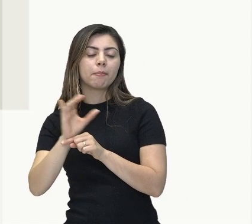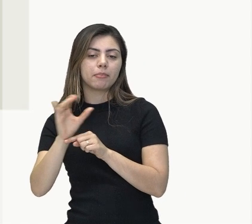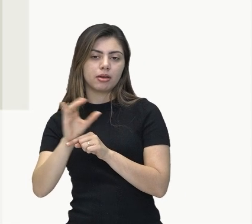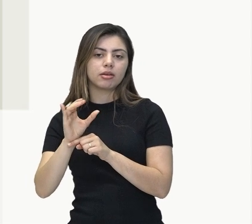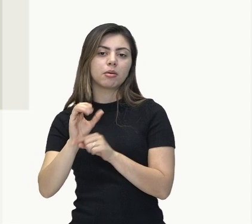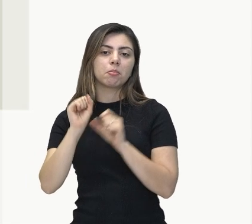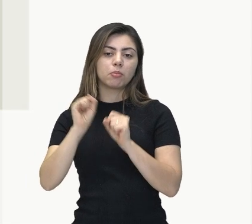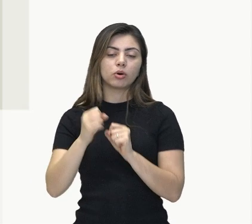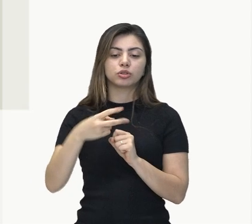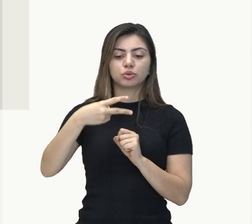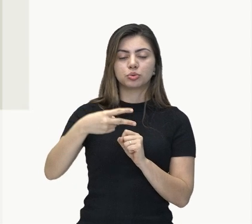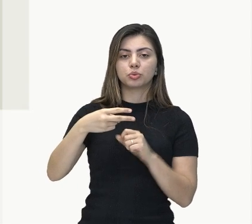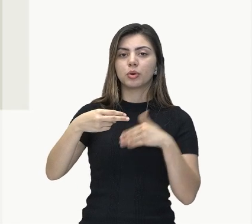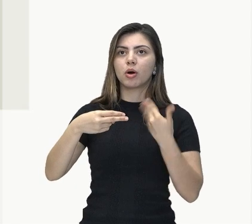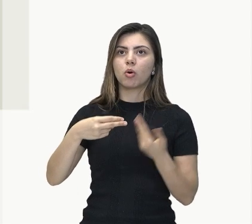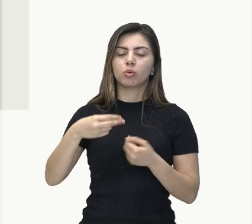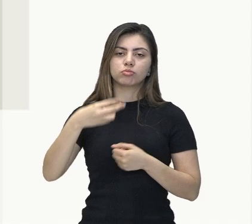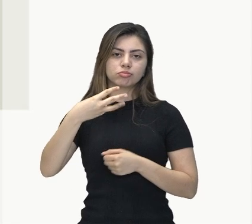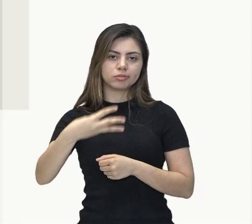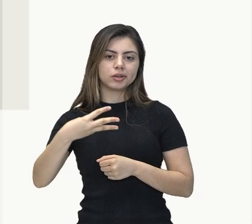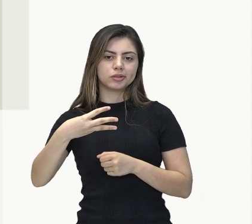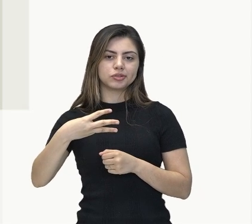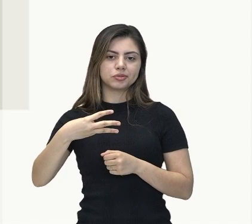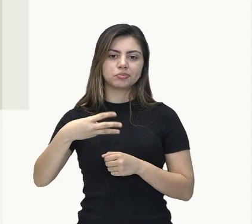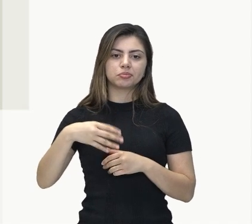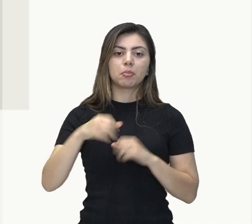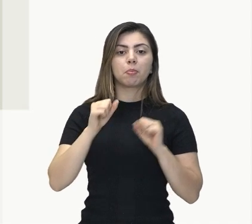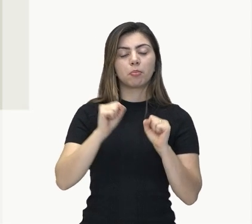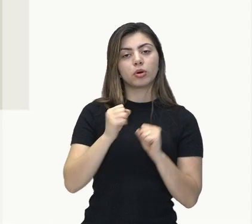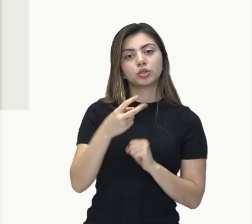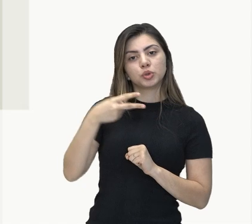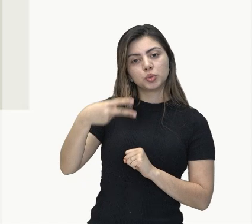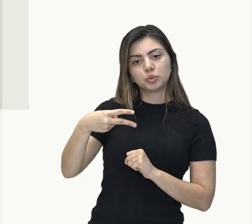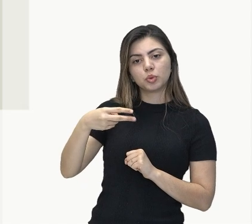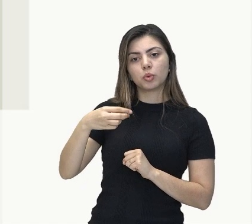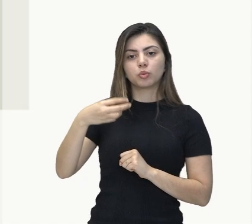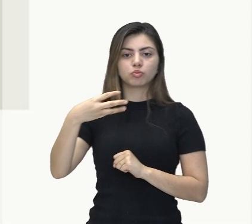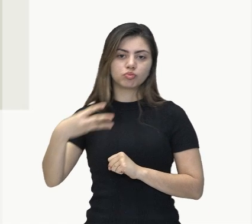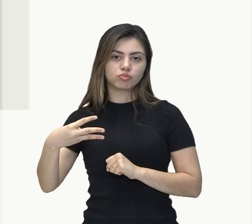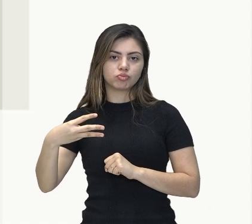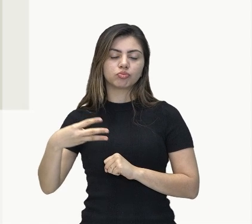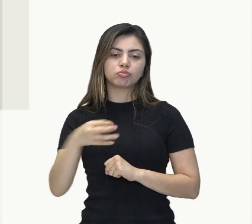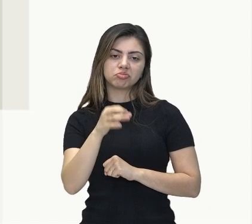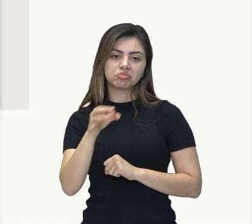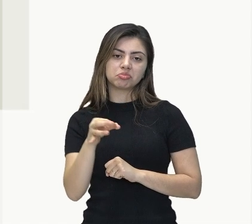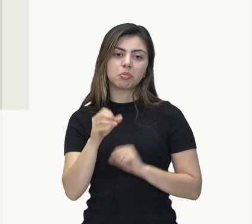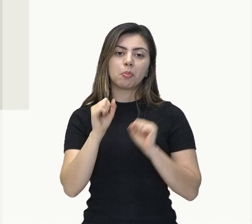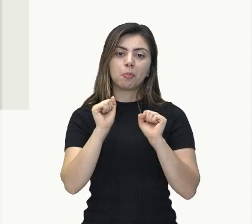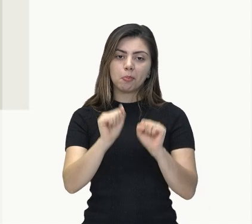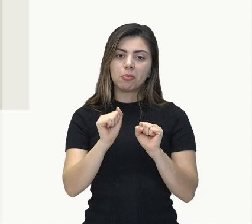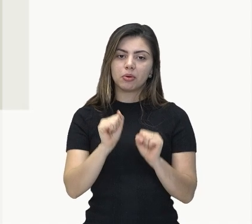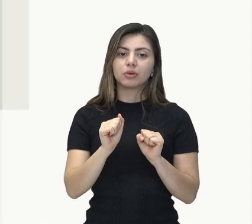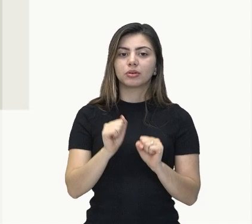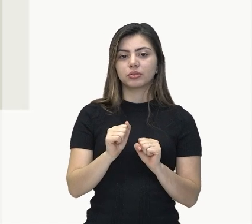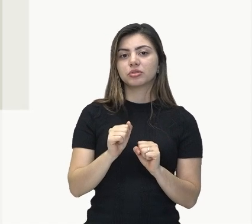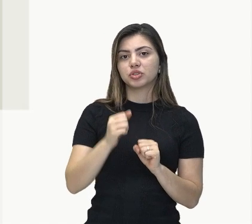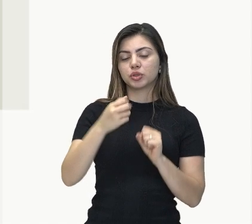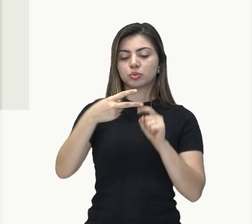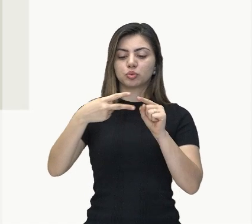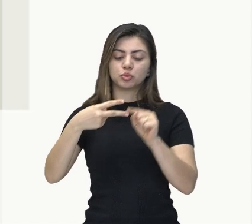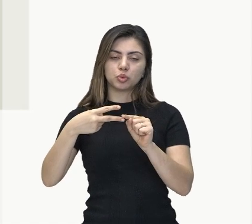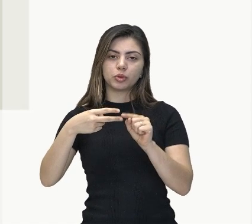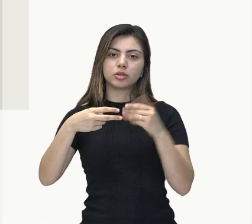dupla ou uma ligação tripla. Posso ter uma dupla, posso ter 2 duplas, assim como uma tripla, como 2